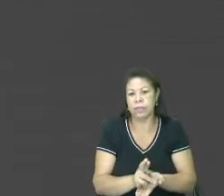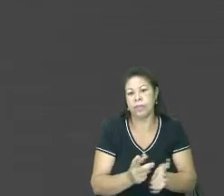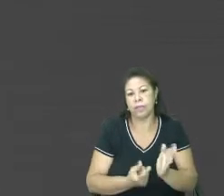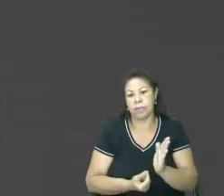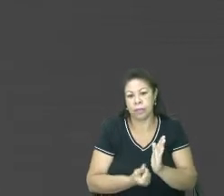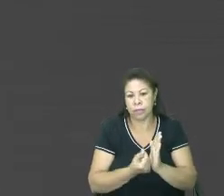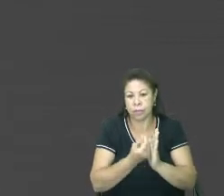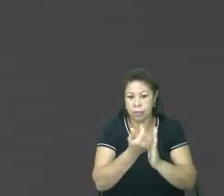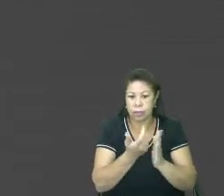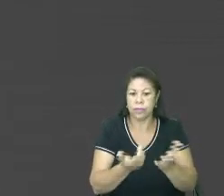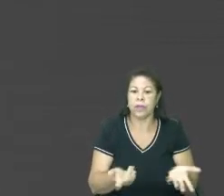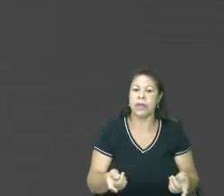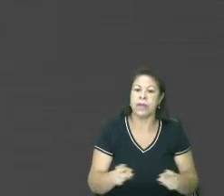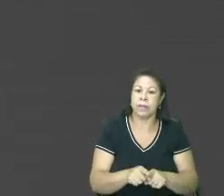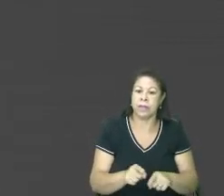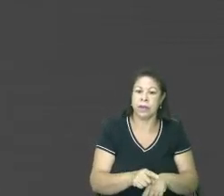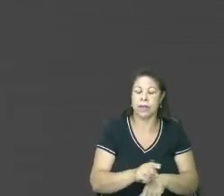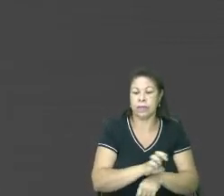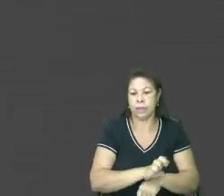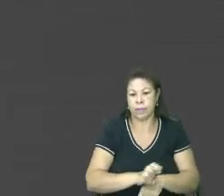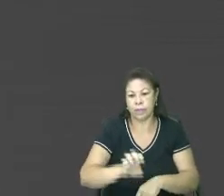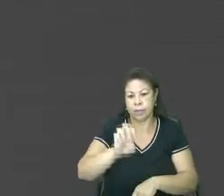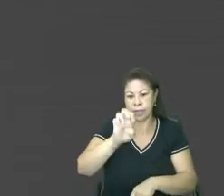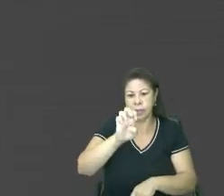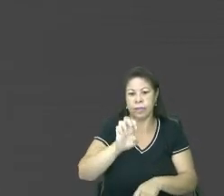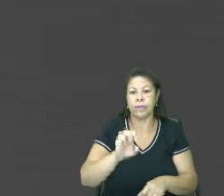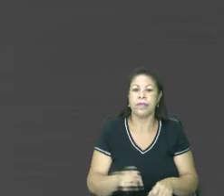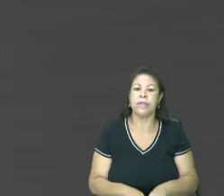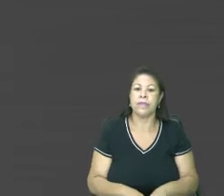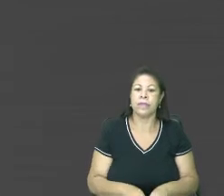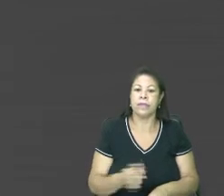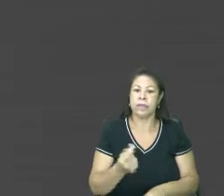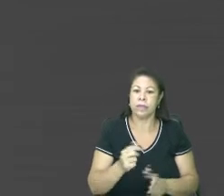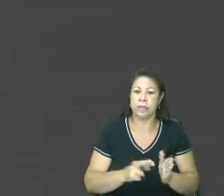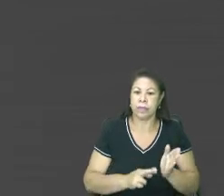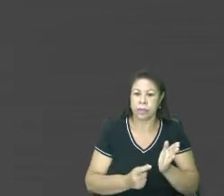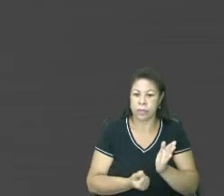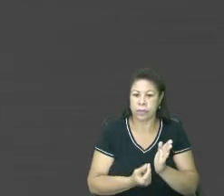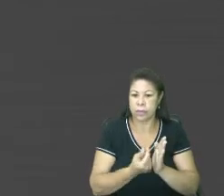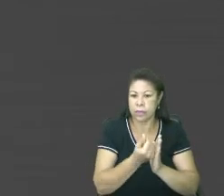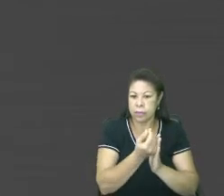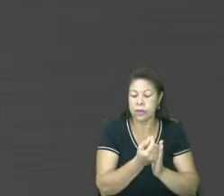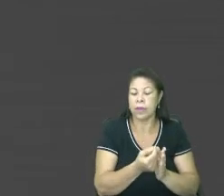primária estadual. A composição desse recurso fechou o ano em R$